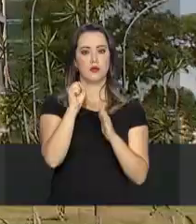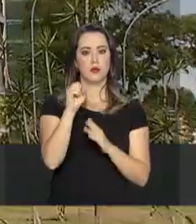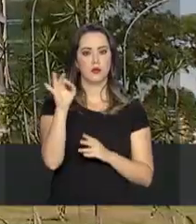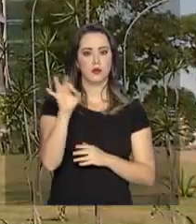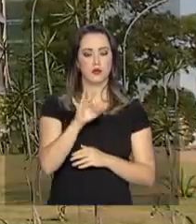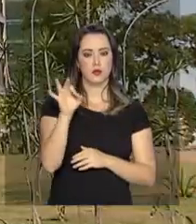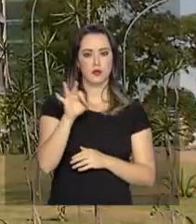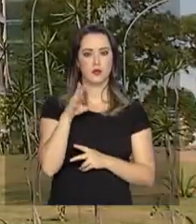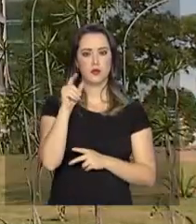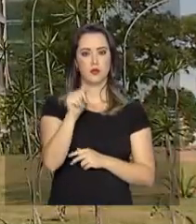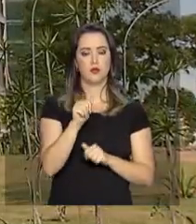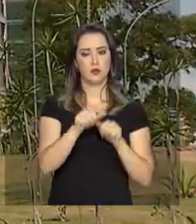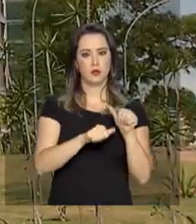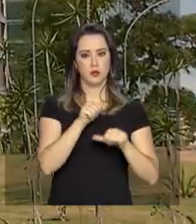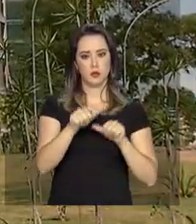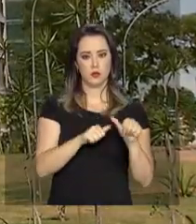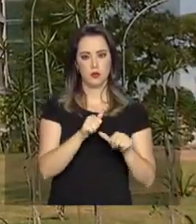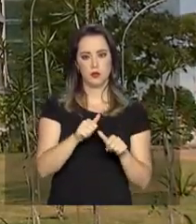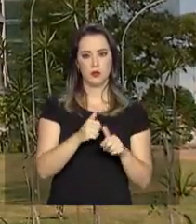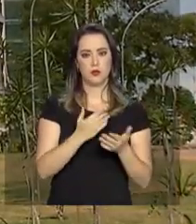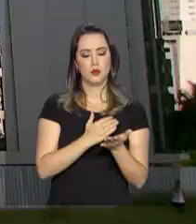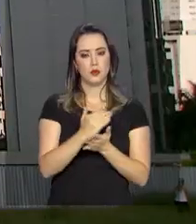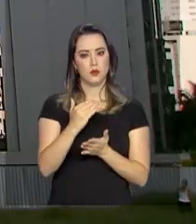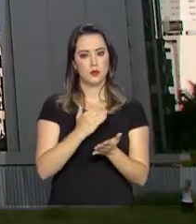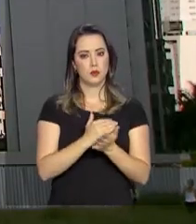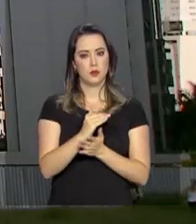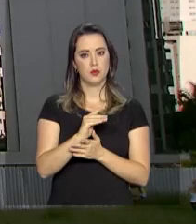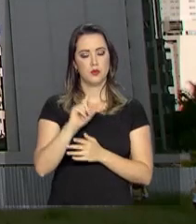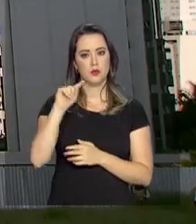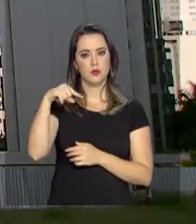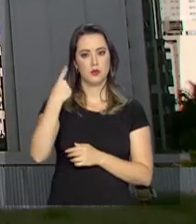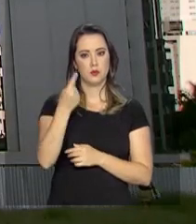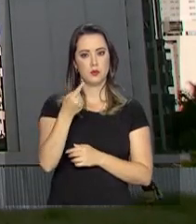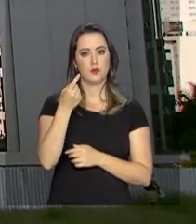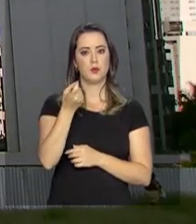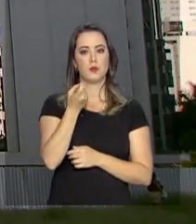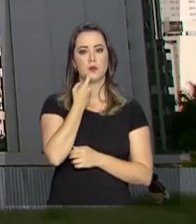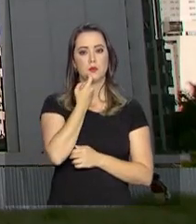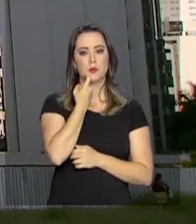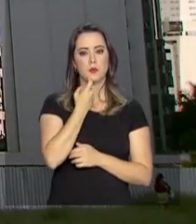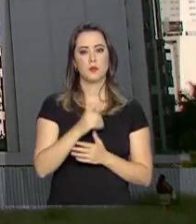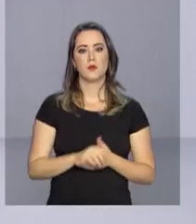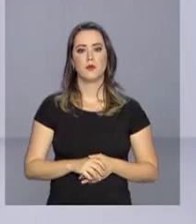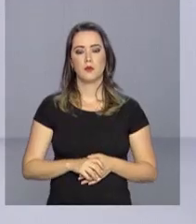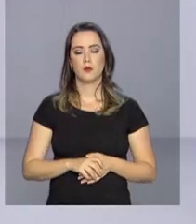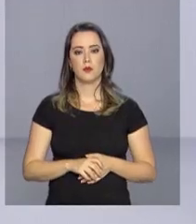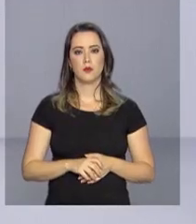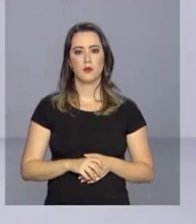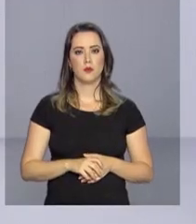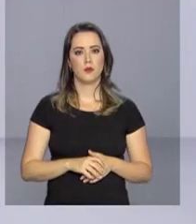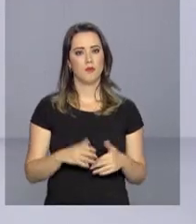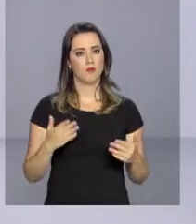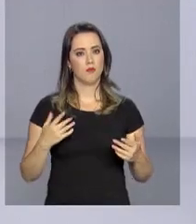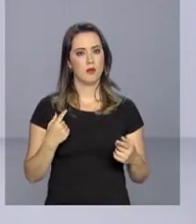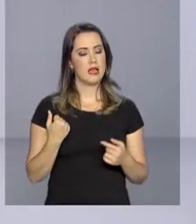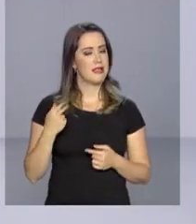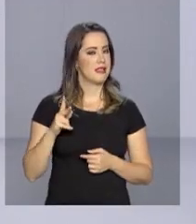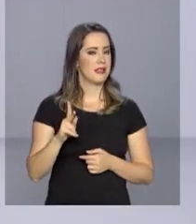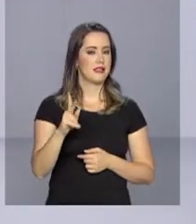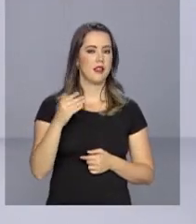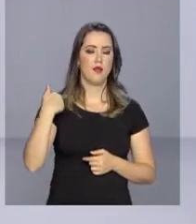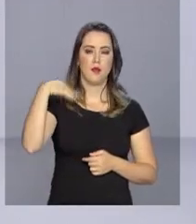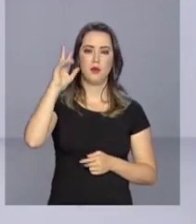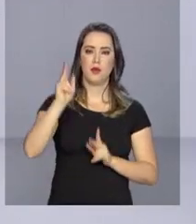80%. Todas as mudanças começam a valer a partir desta sexta-feira. Cada vez